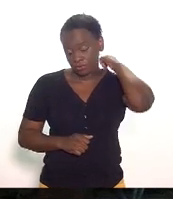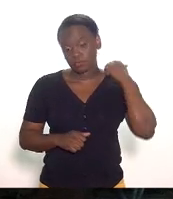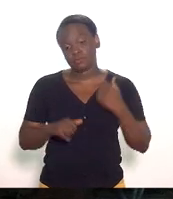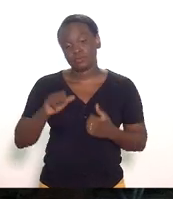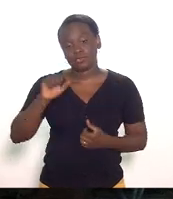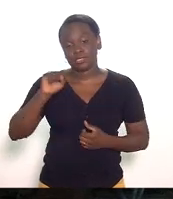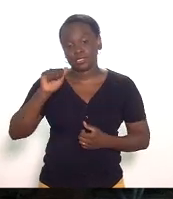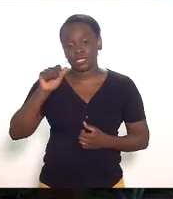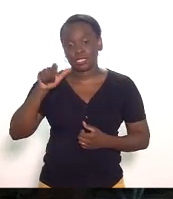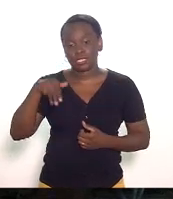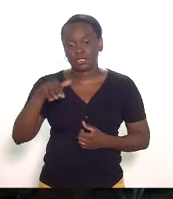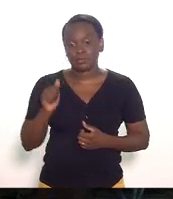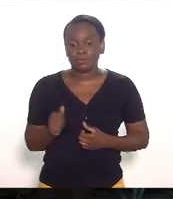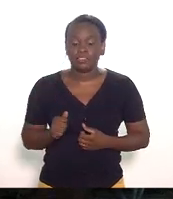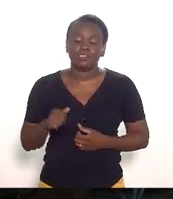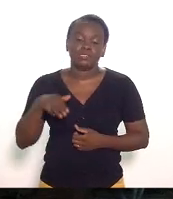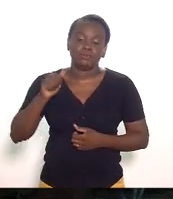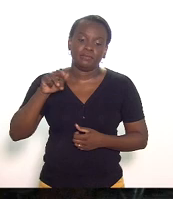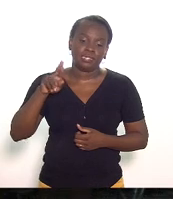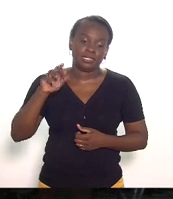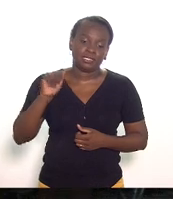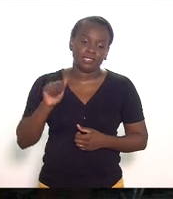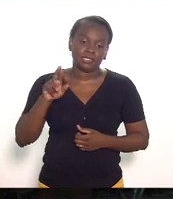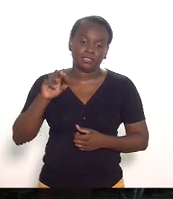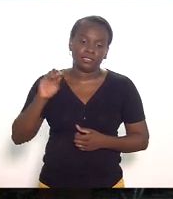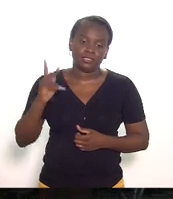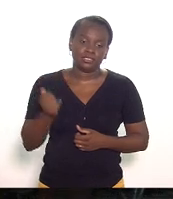Deputado Coronel Salema. Deputada Marta Rocha.